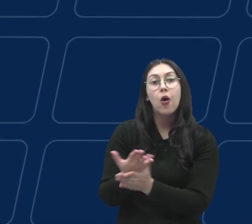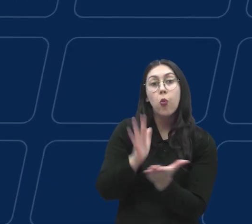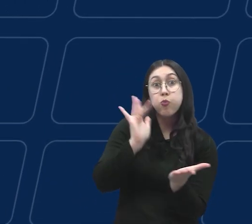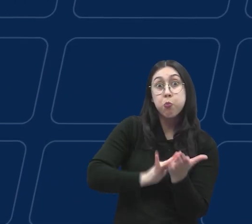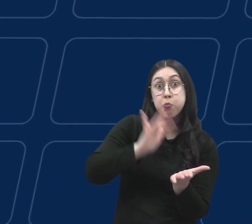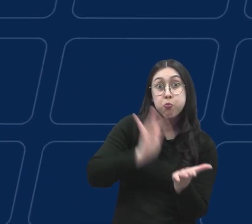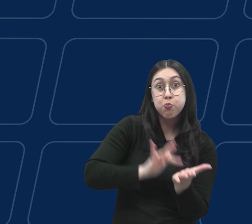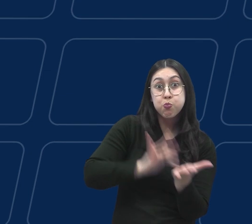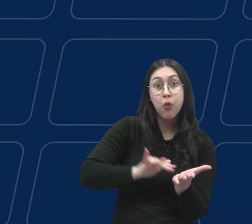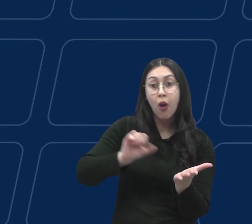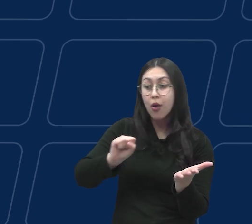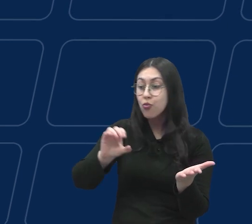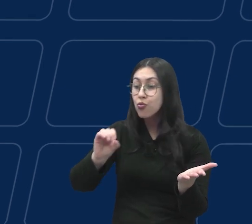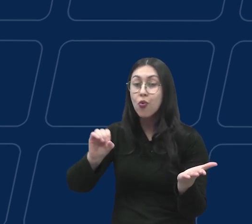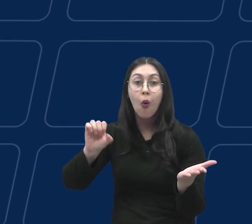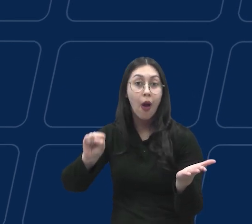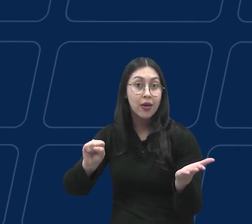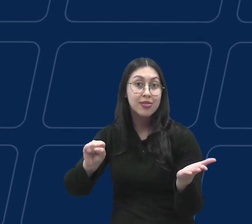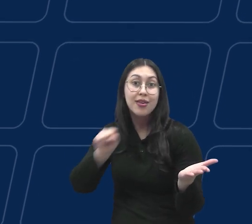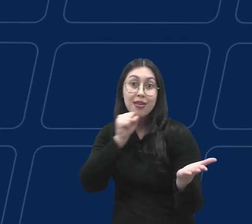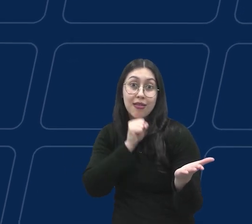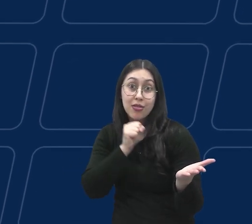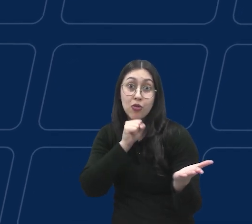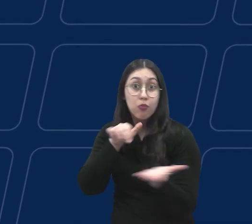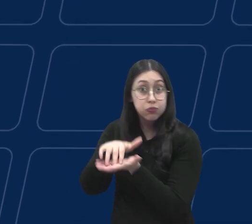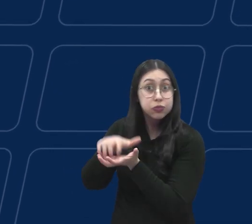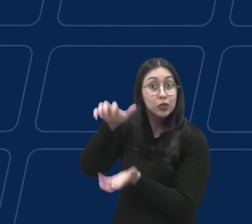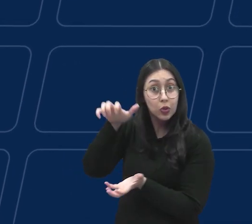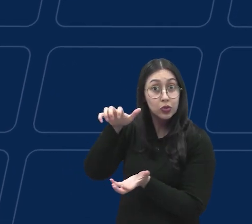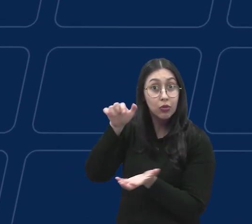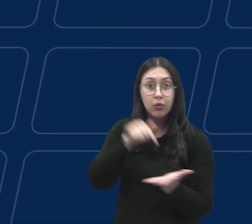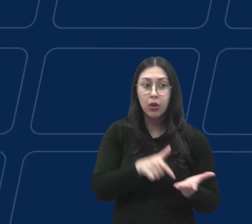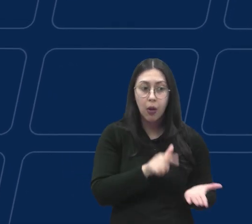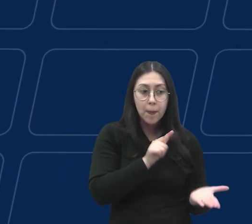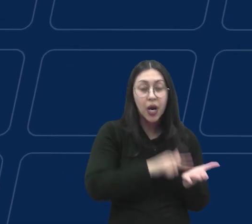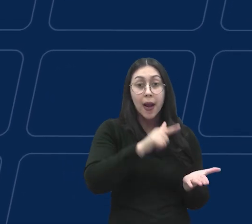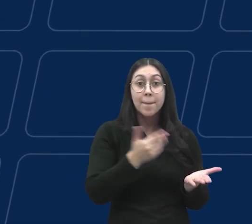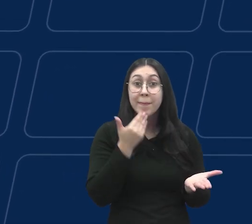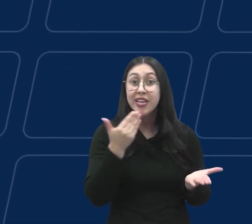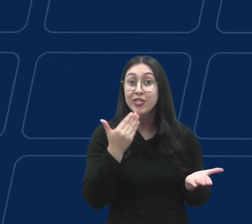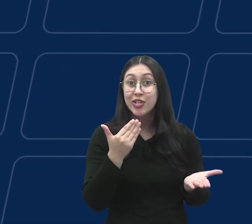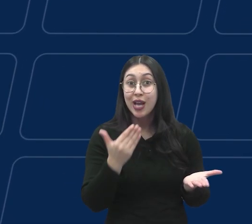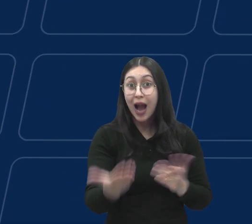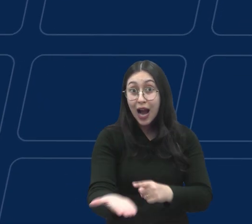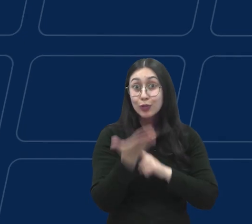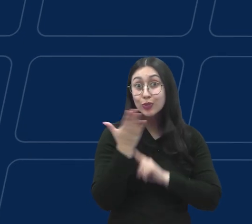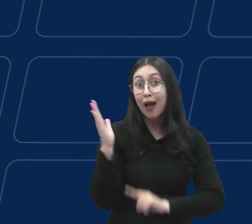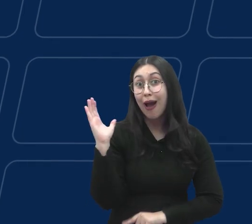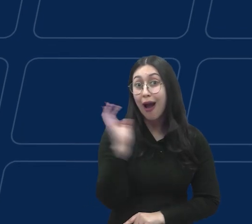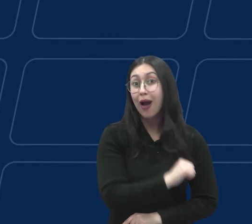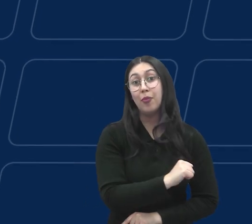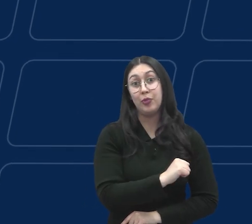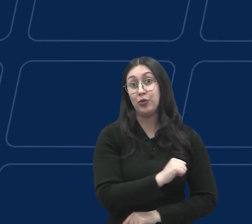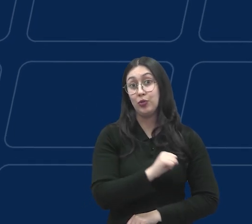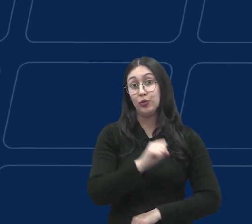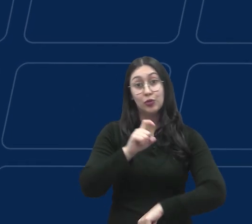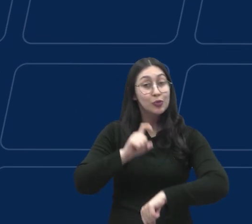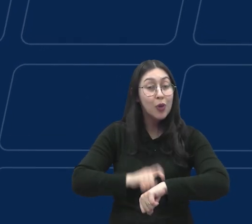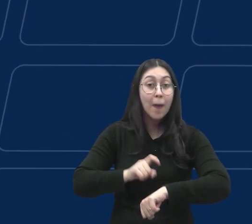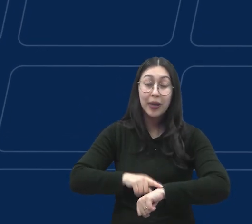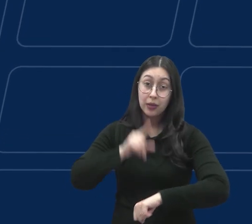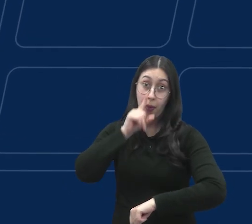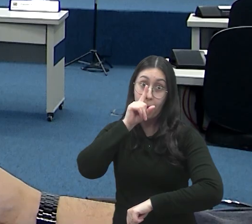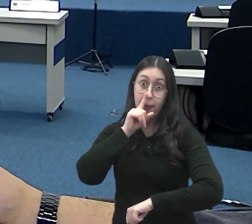botão SOS Idoso, um dispositivo para acionar ajuda de forma rápida em situações